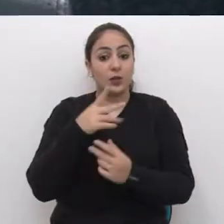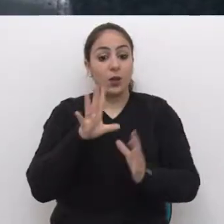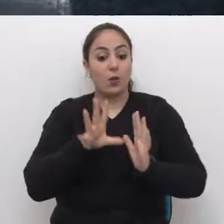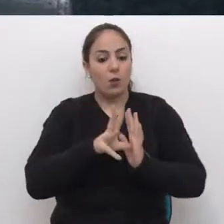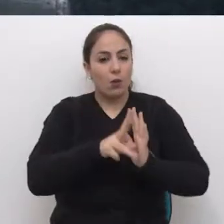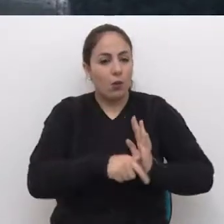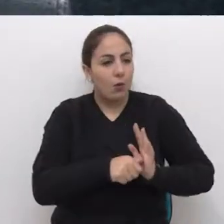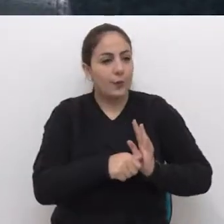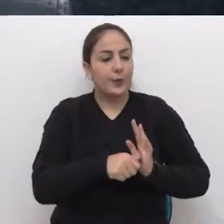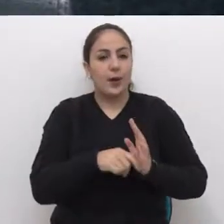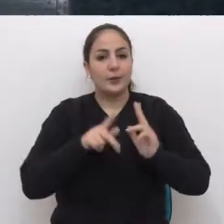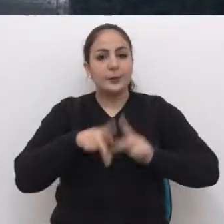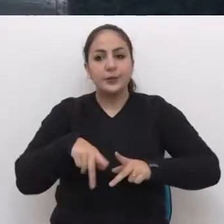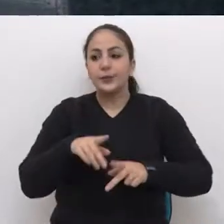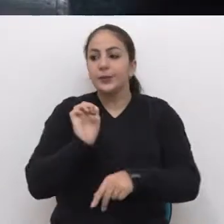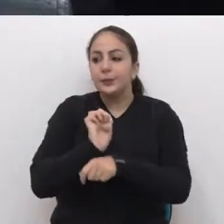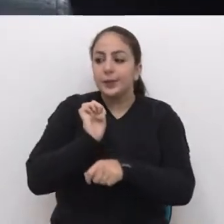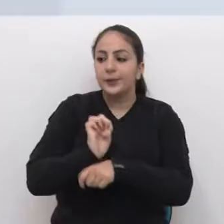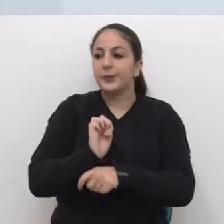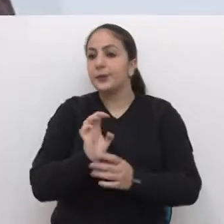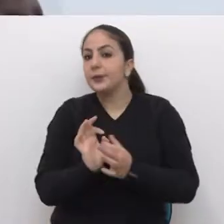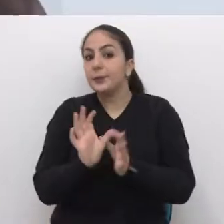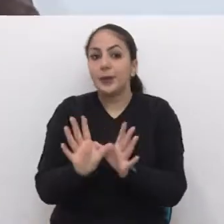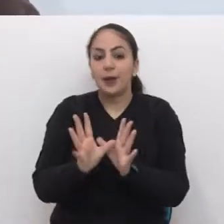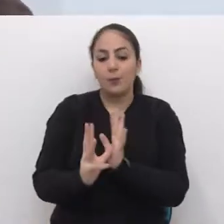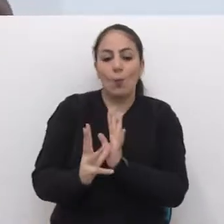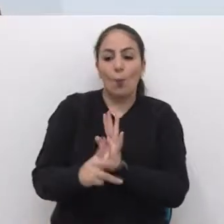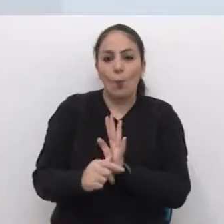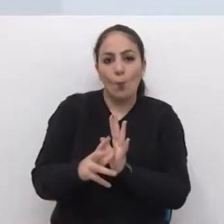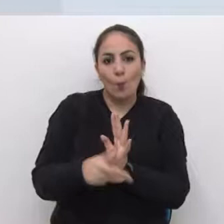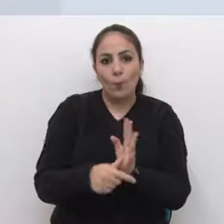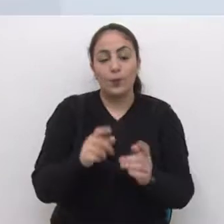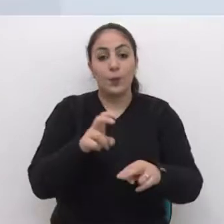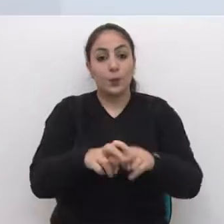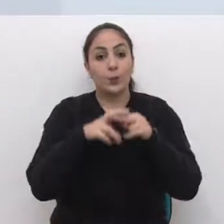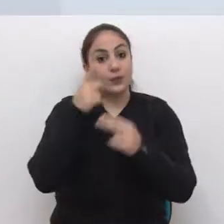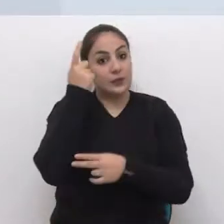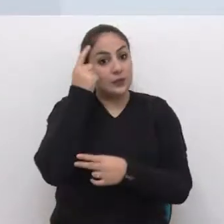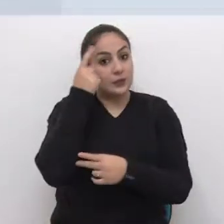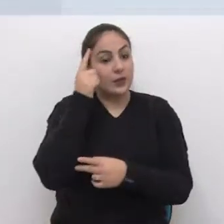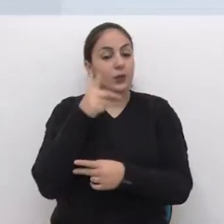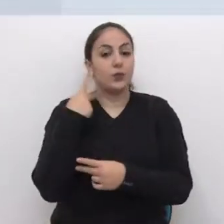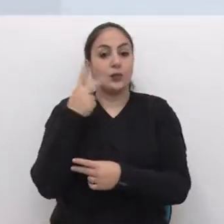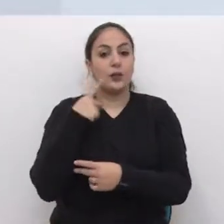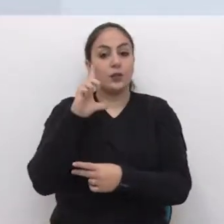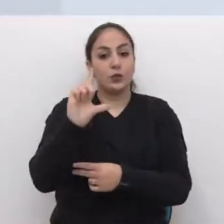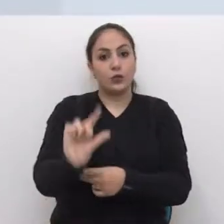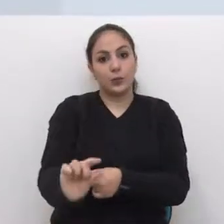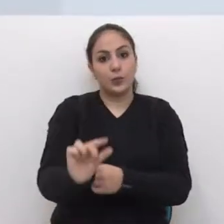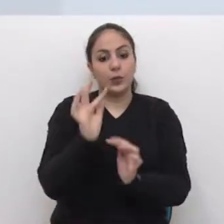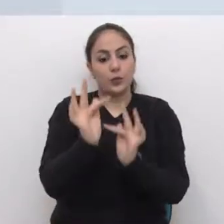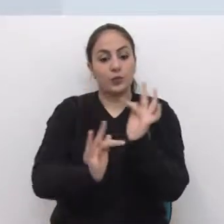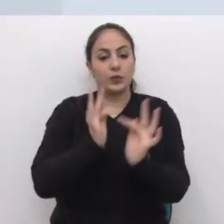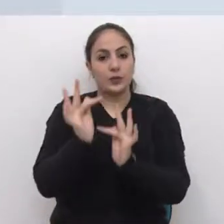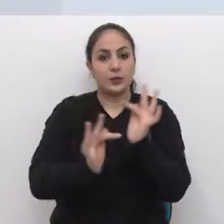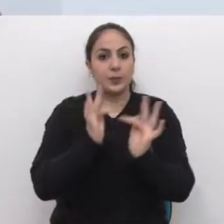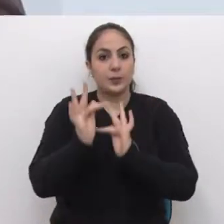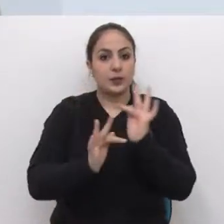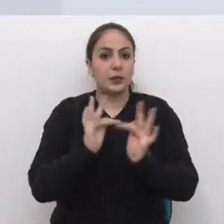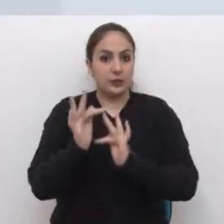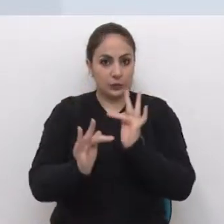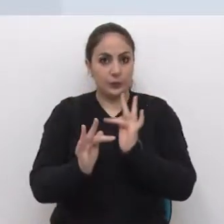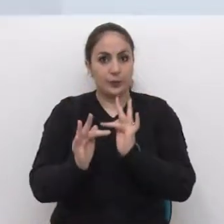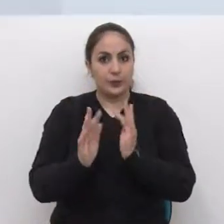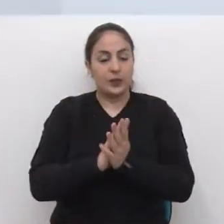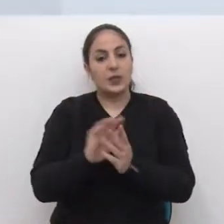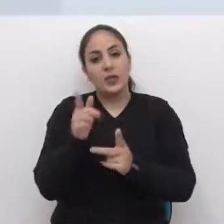que aguardam a liberação do sinal. Por isso, a ideia do vereador é reduzir o horário de funcionamento dos